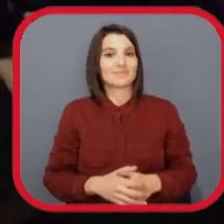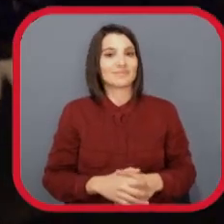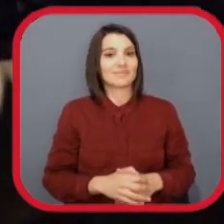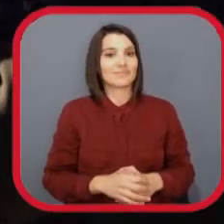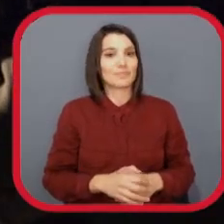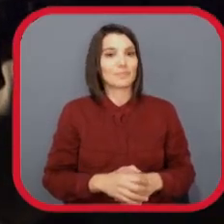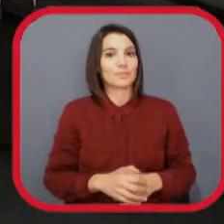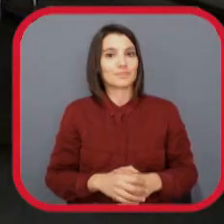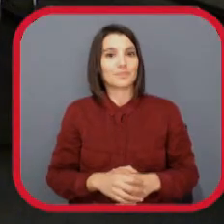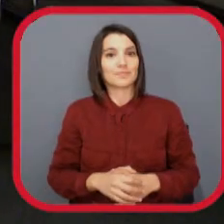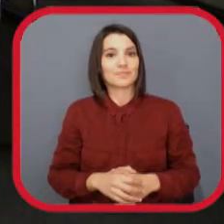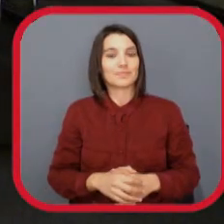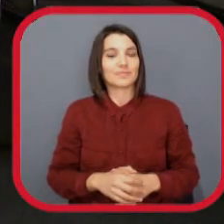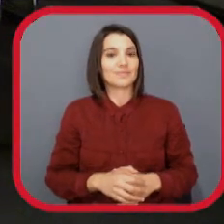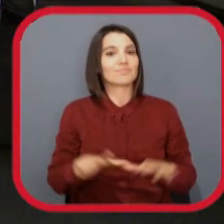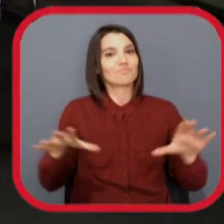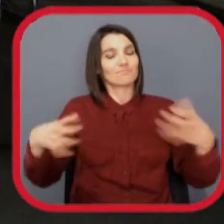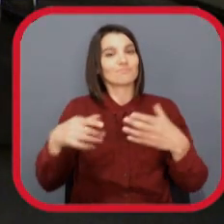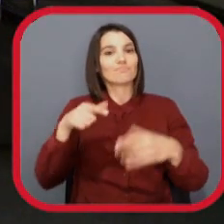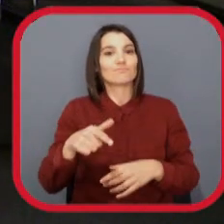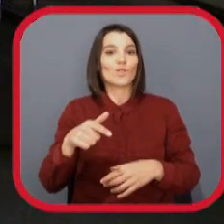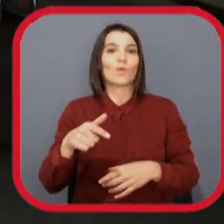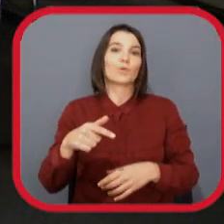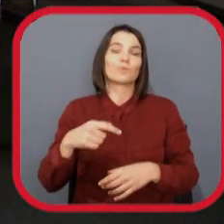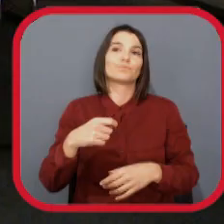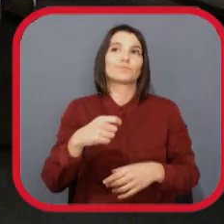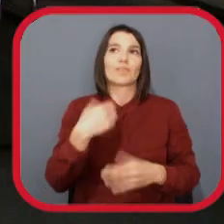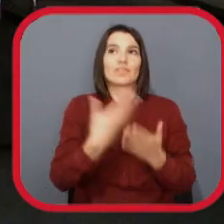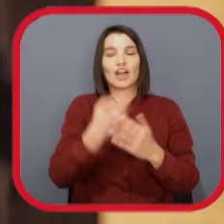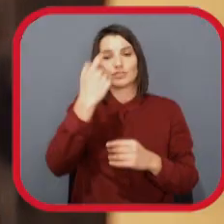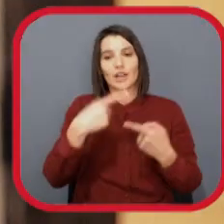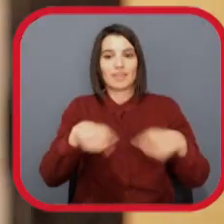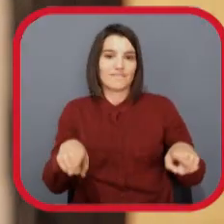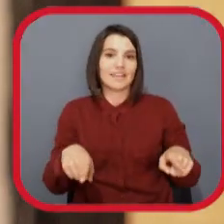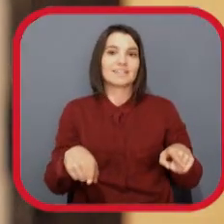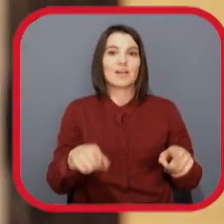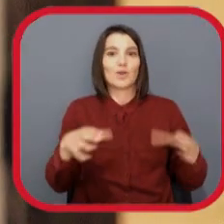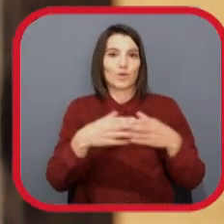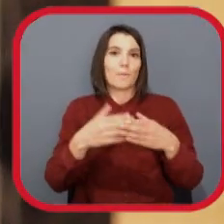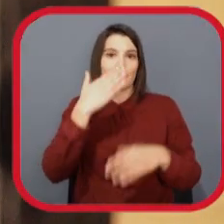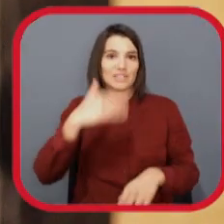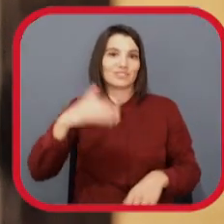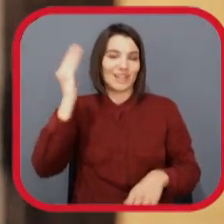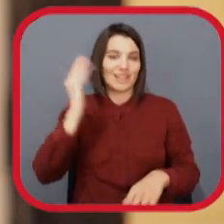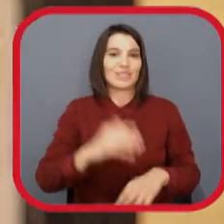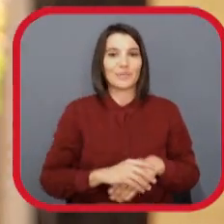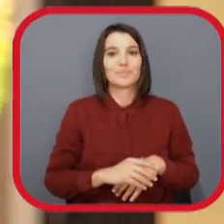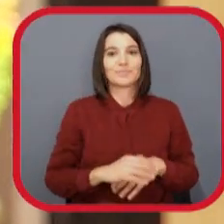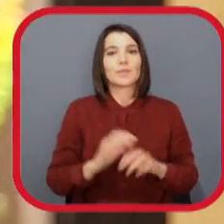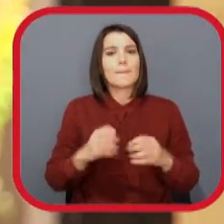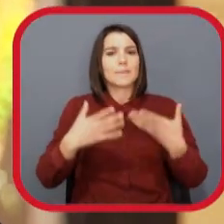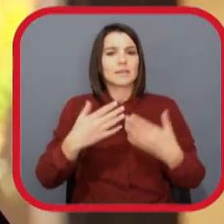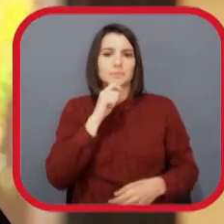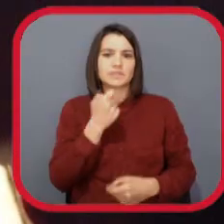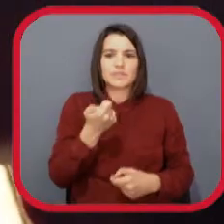personagens que foram muito bem recebidas pelo antigo elenco do Conta-me. Eu senti que no início